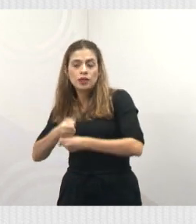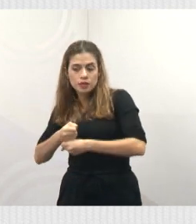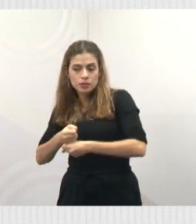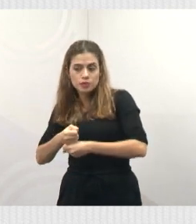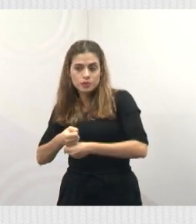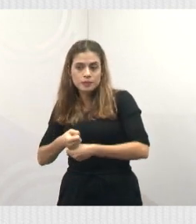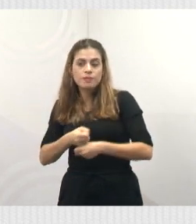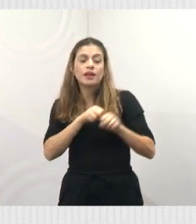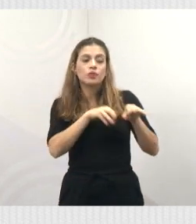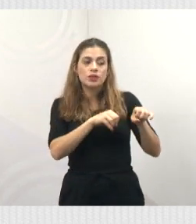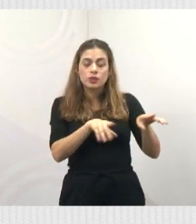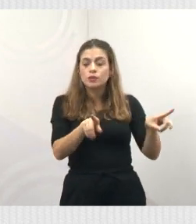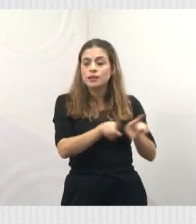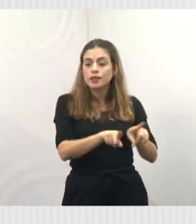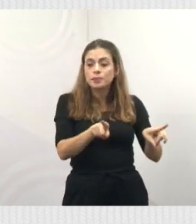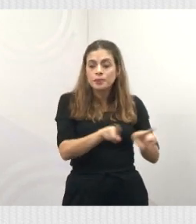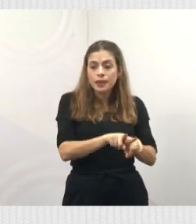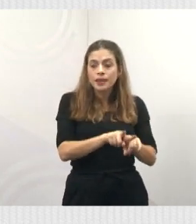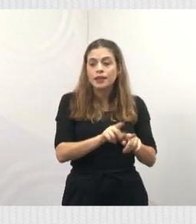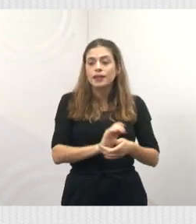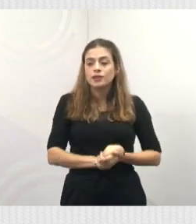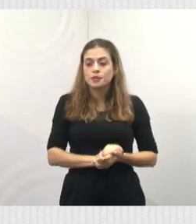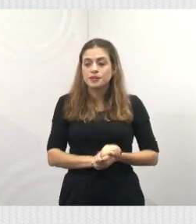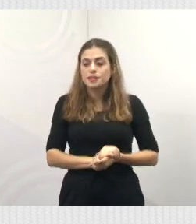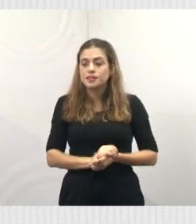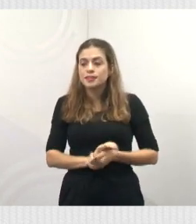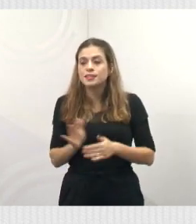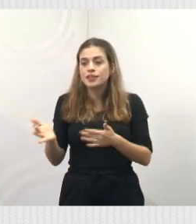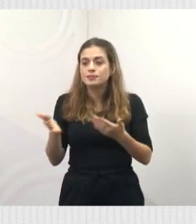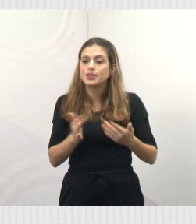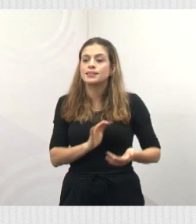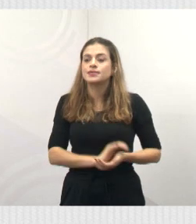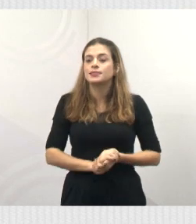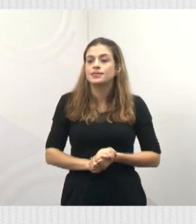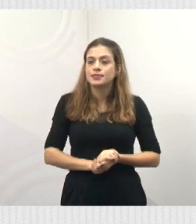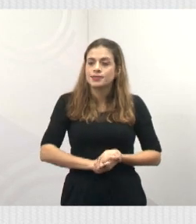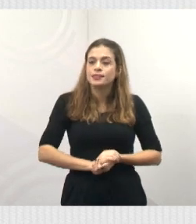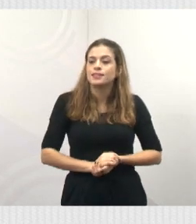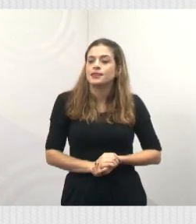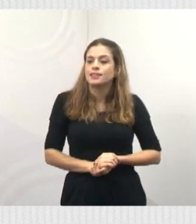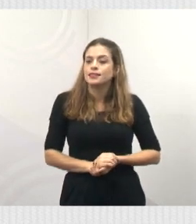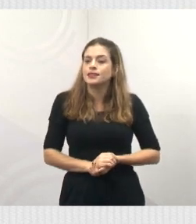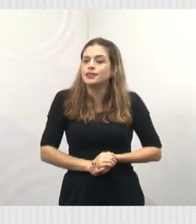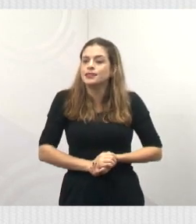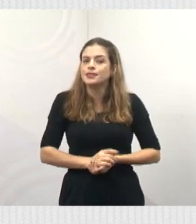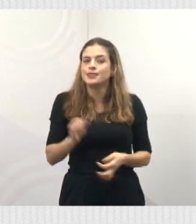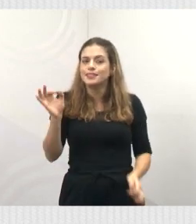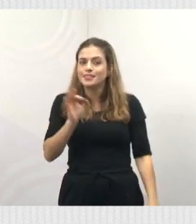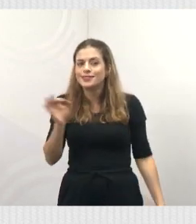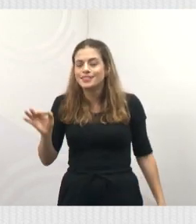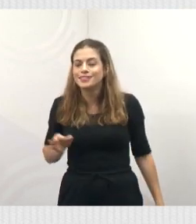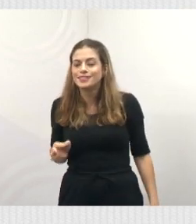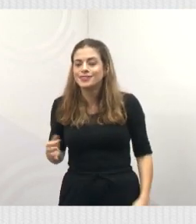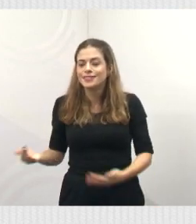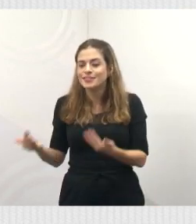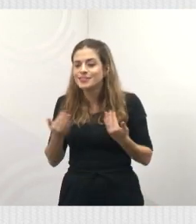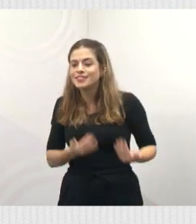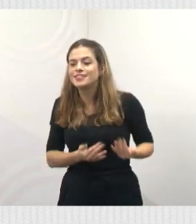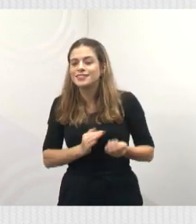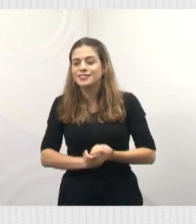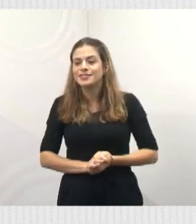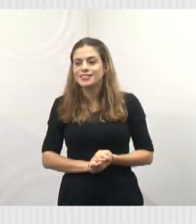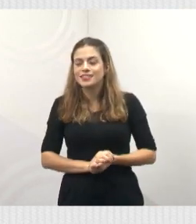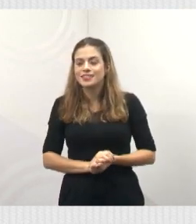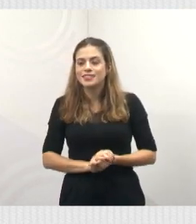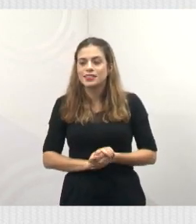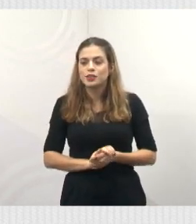para pagar aquilo que você não pôde gastar. E mais o percentual que nós não precisamos e não foi necessário utilizar